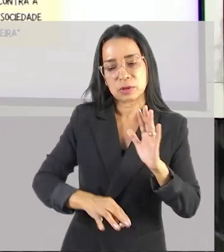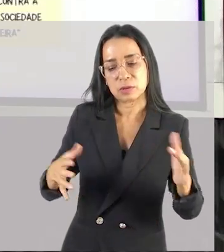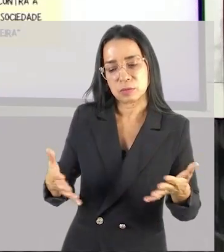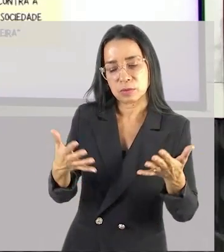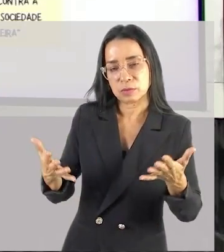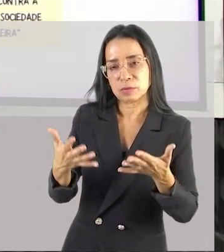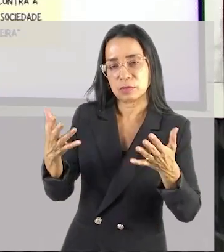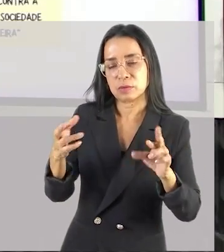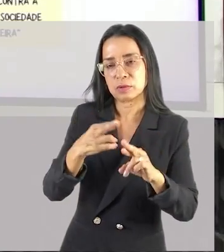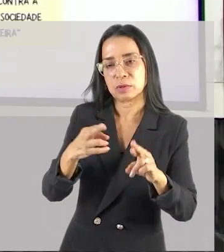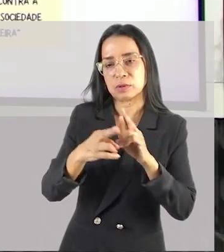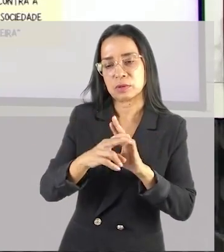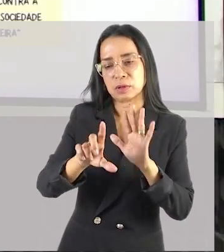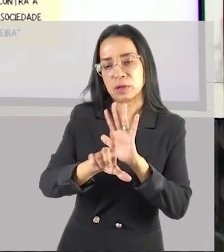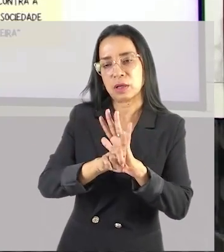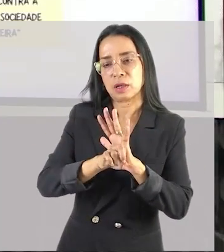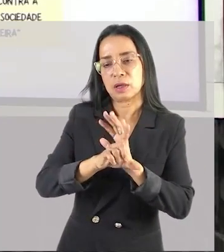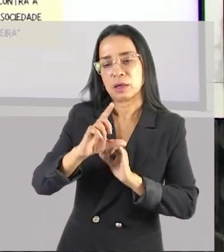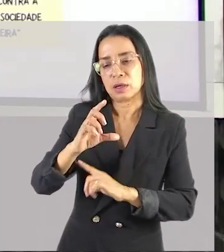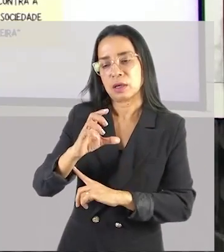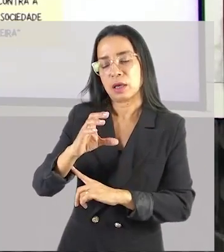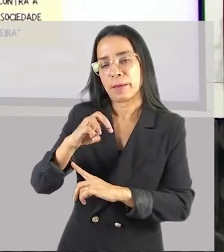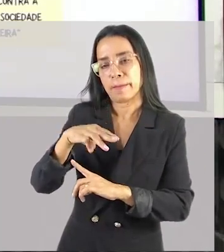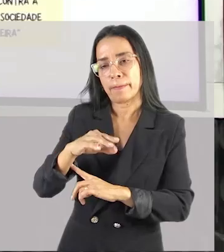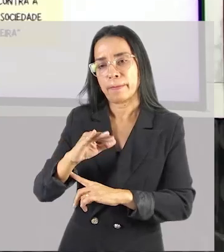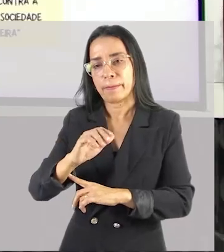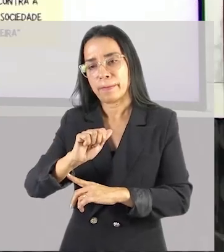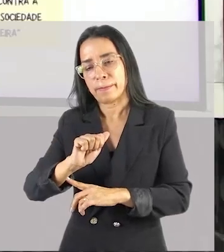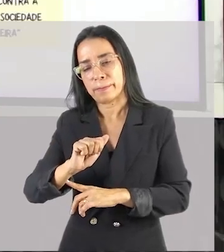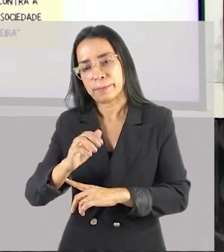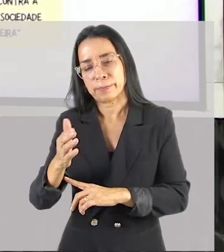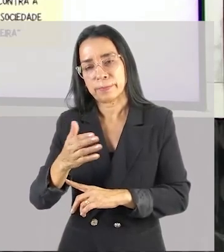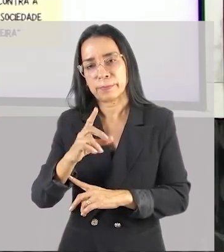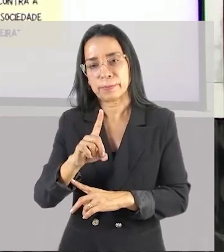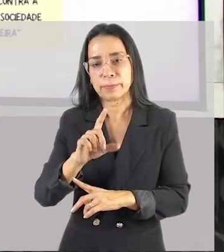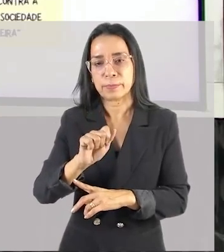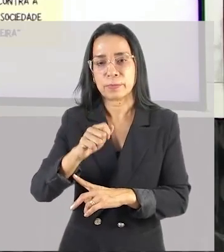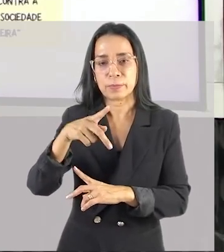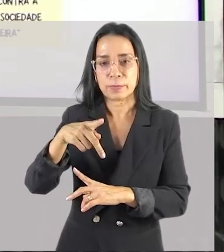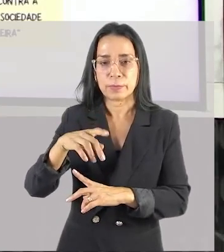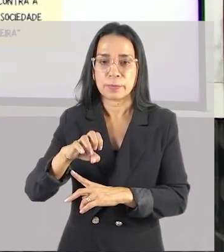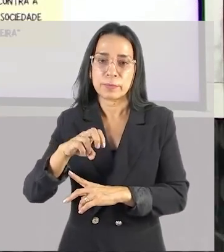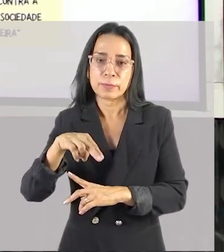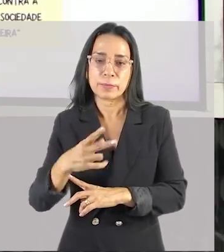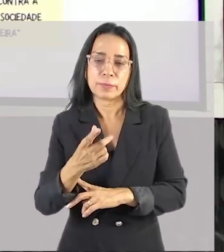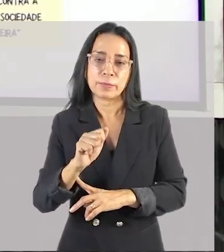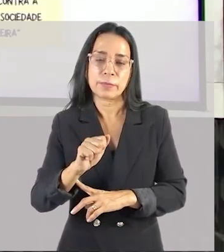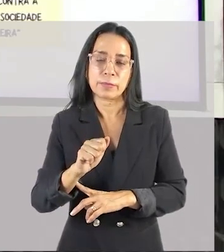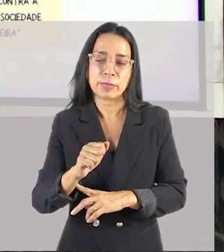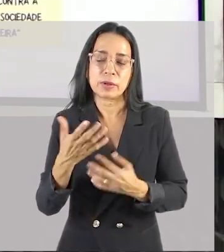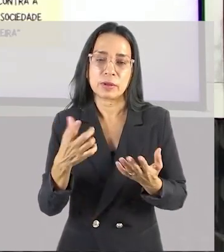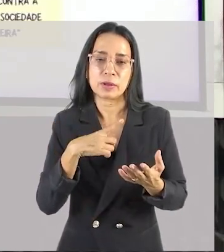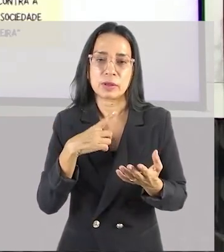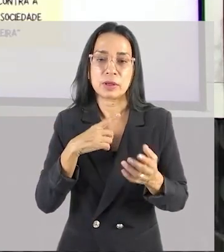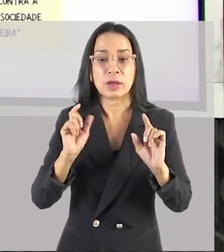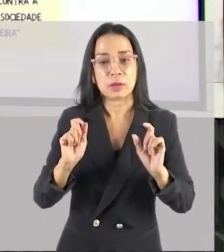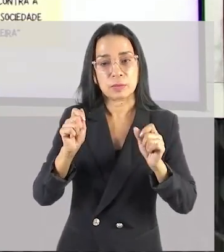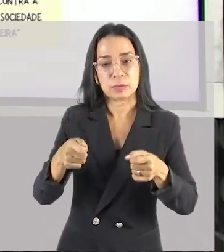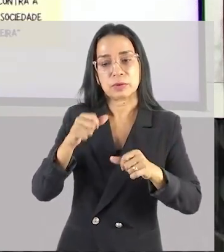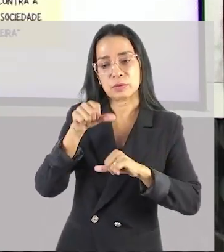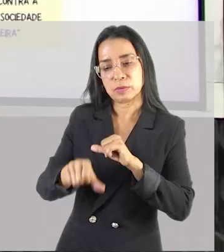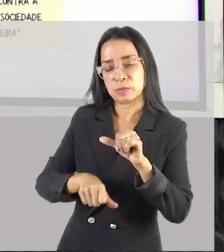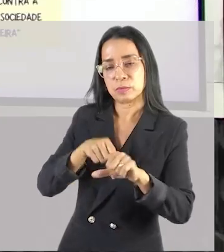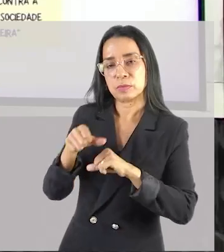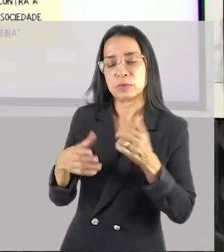Penha, que completava ali naquele ano anos, né, de sua existência, e as possíveis modificações, mas